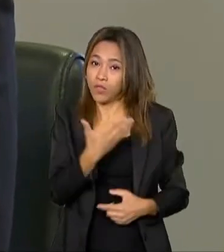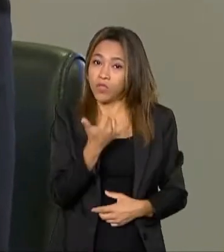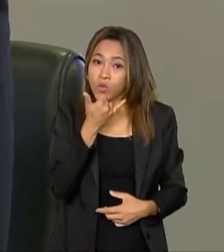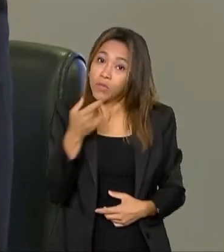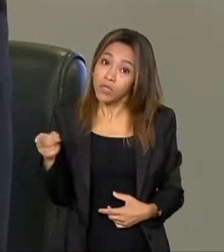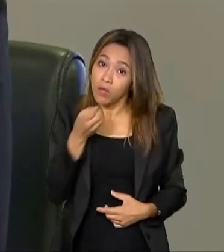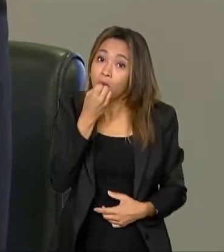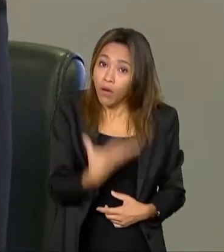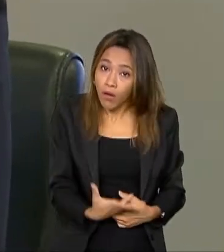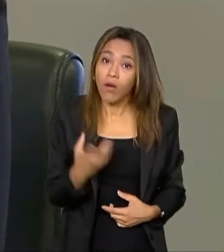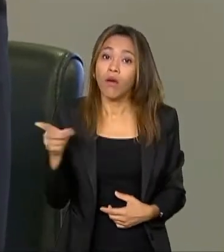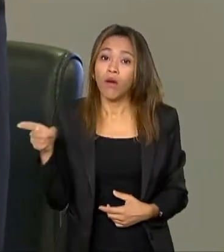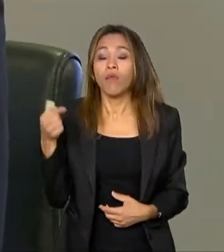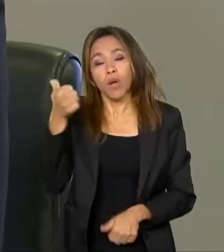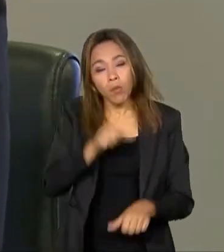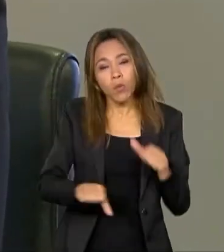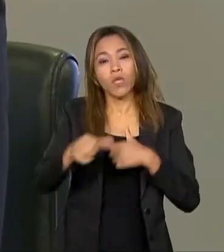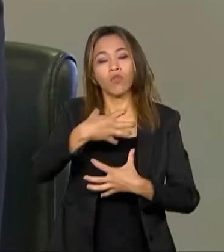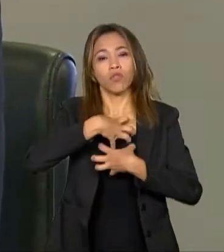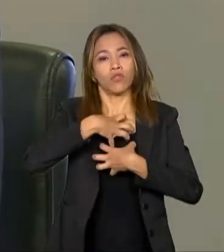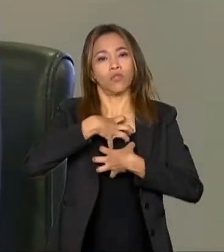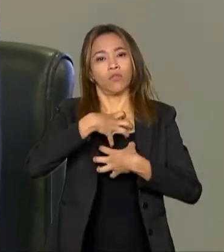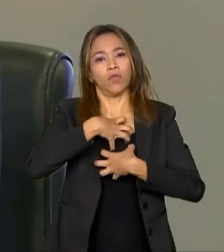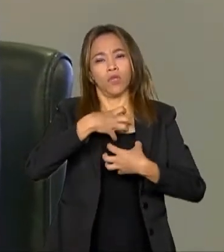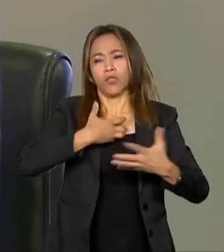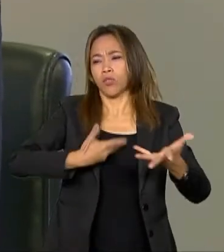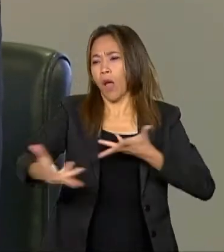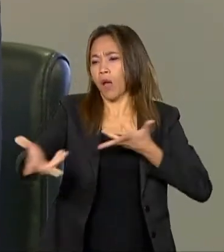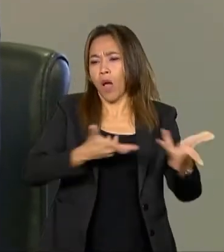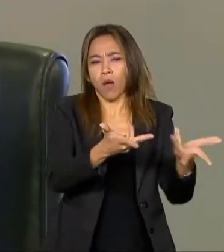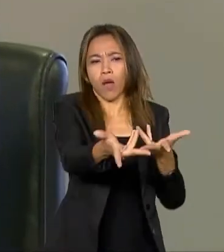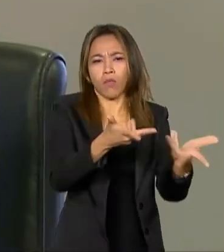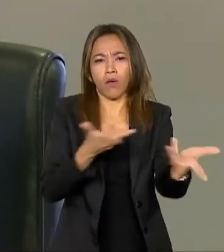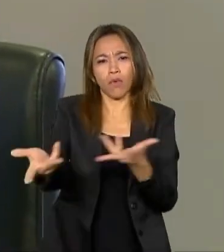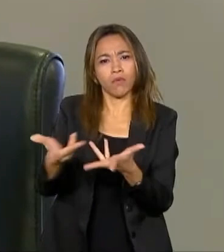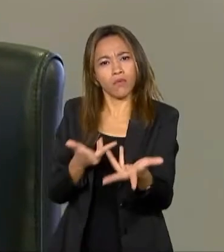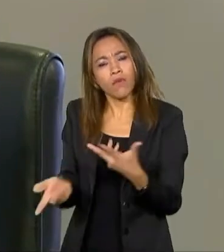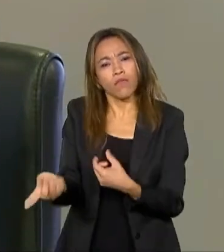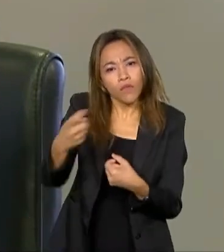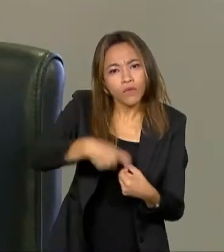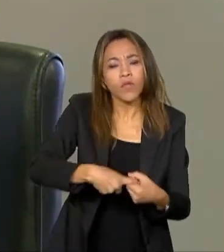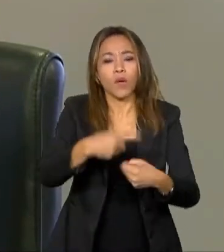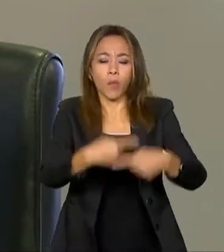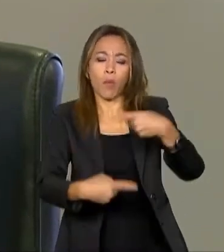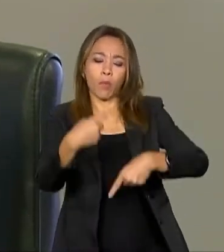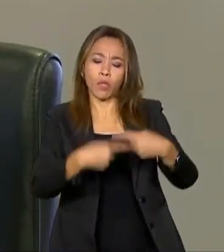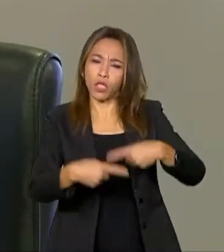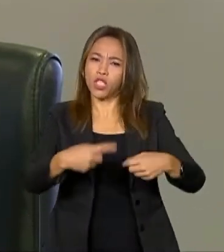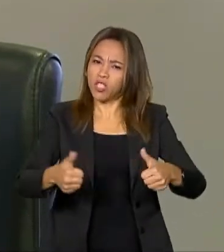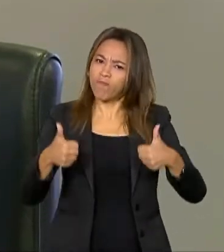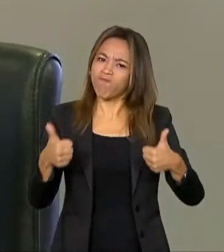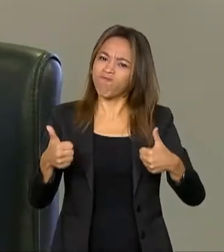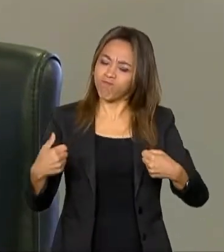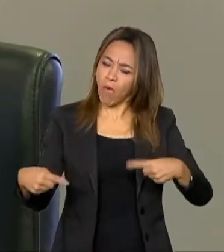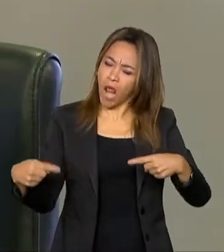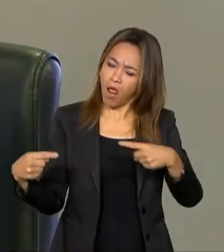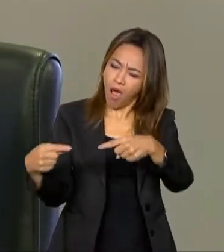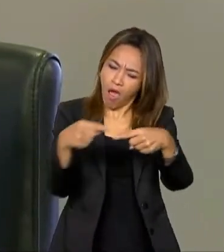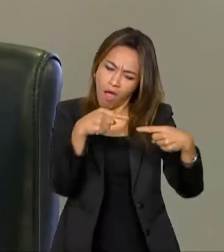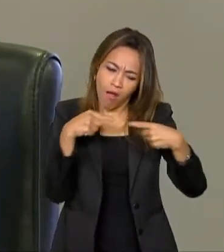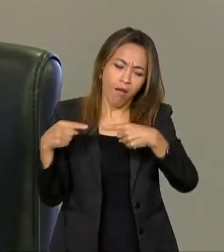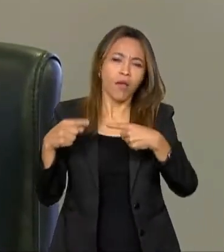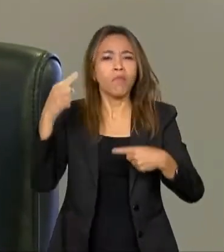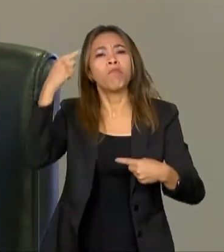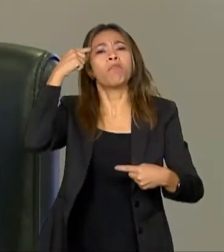colabora para mudar o clima voltar a política com P maiúsculo a gente pensar saídas